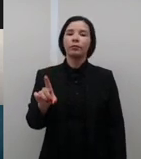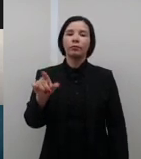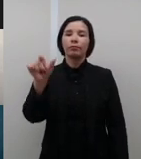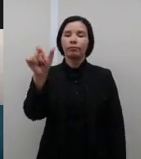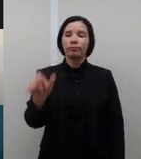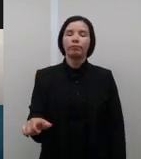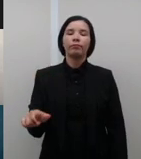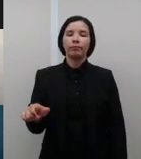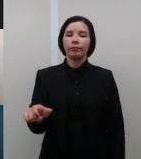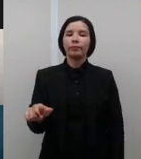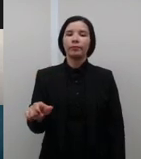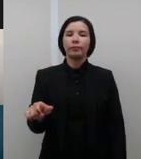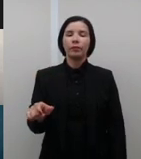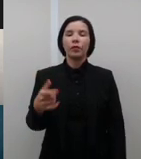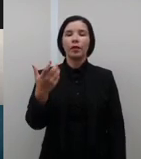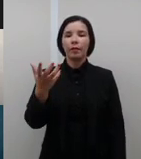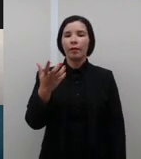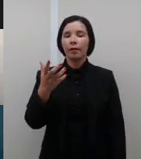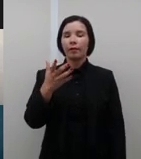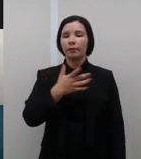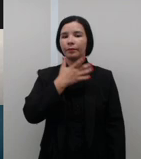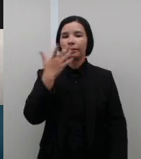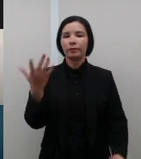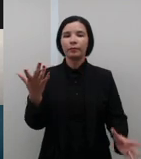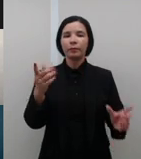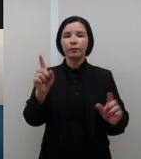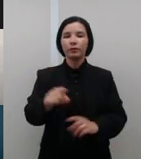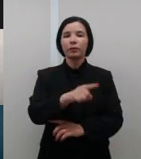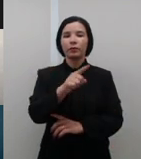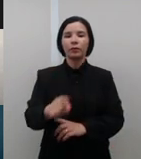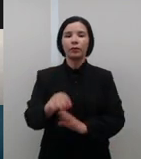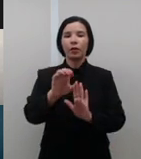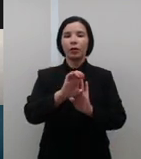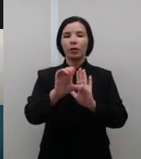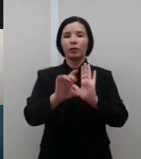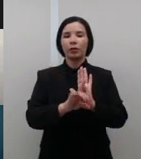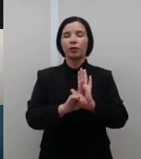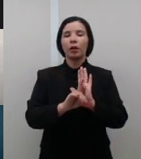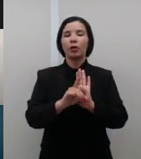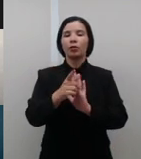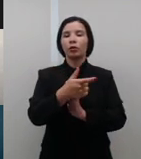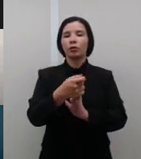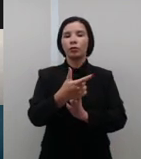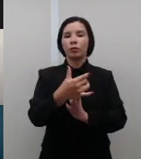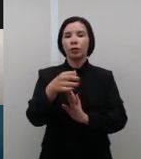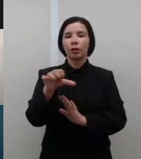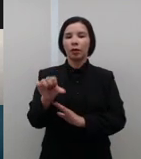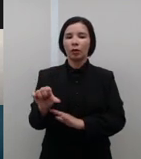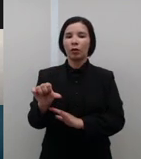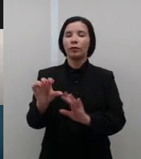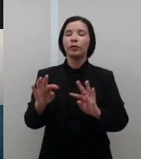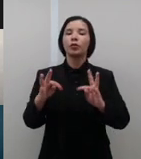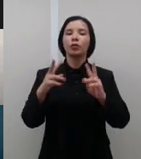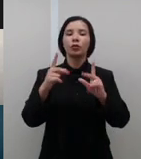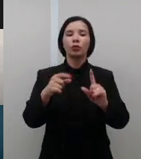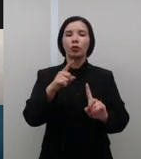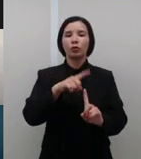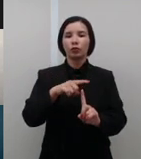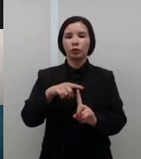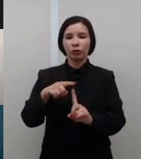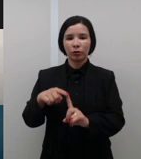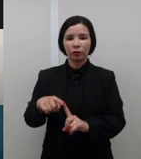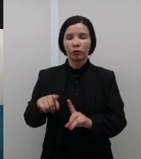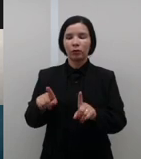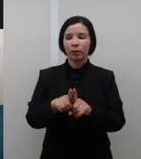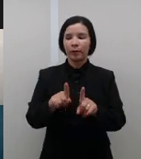qual pretendeu o impetrante declarar nulo o edital 002/2019, bem como que todos os títulos que tenham como data limite para o